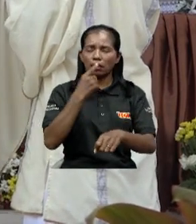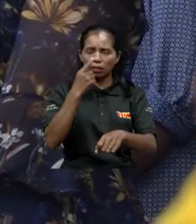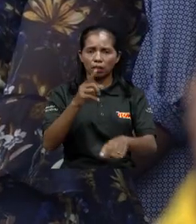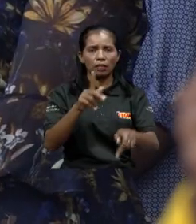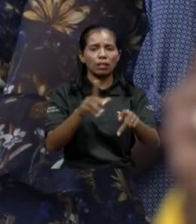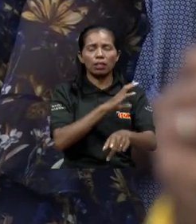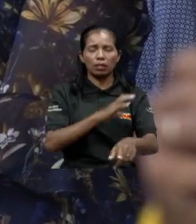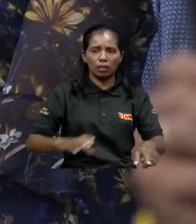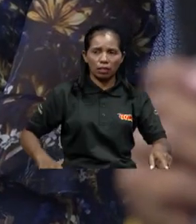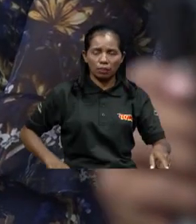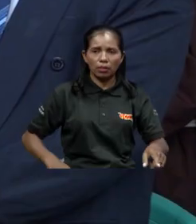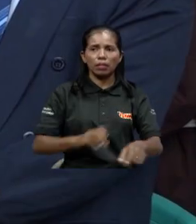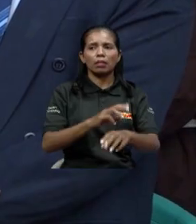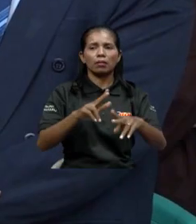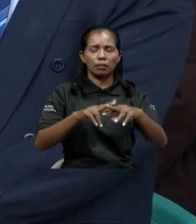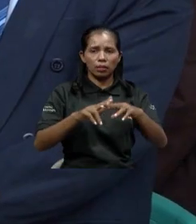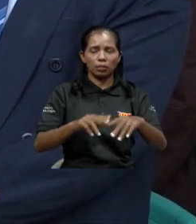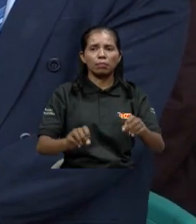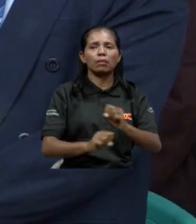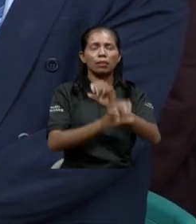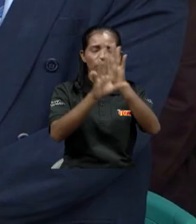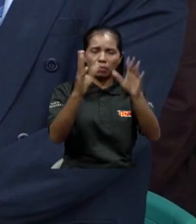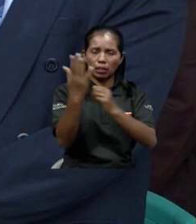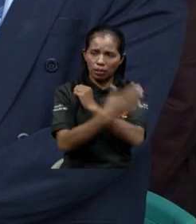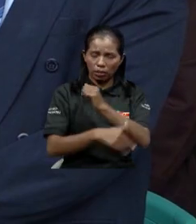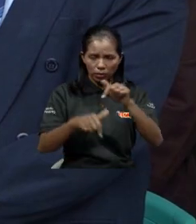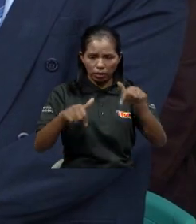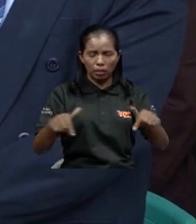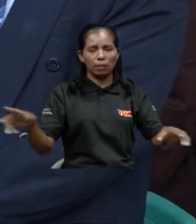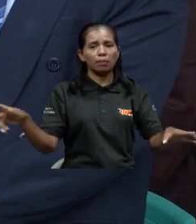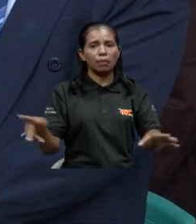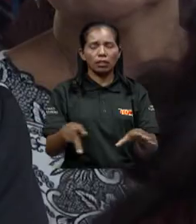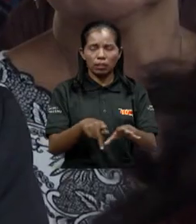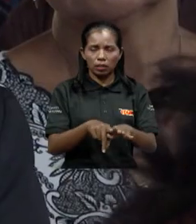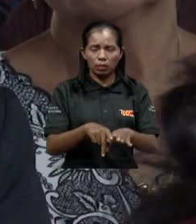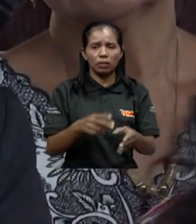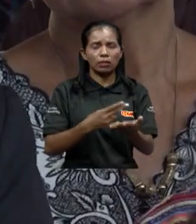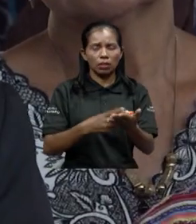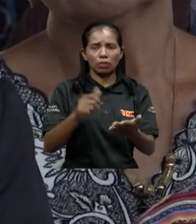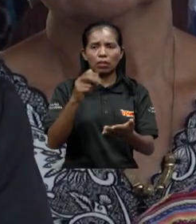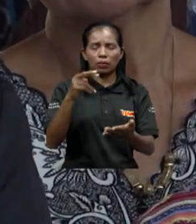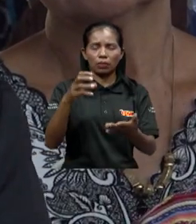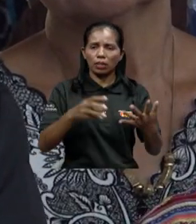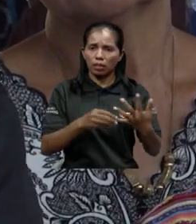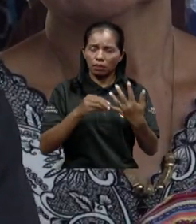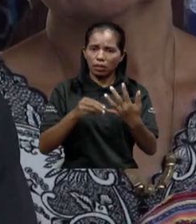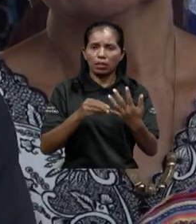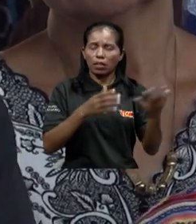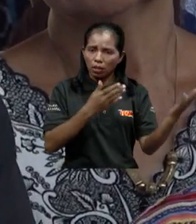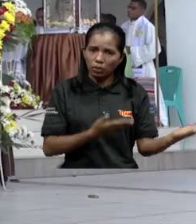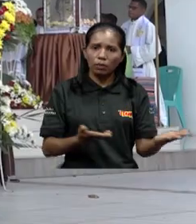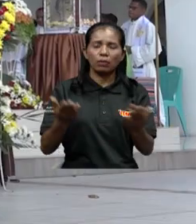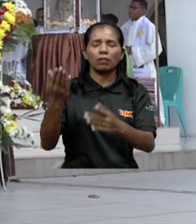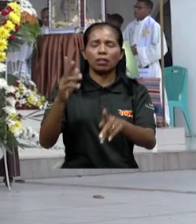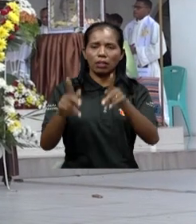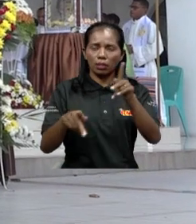mak masing no roman barai idane tambane presença relíquia Santo Antônio ne atu convida sarani hotu